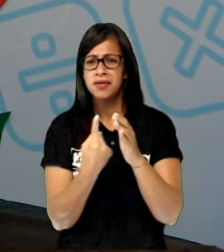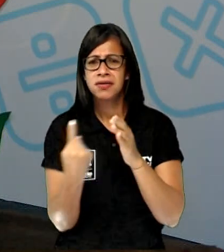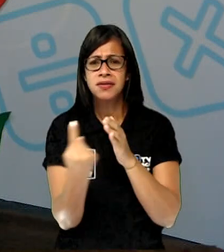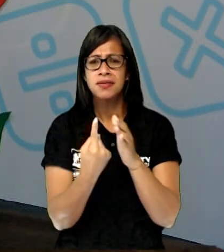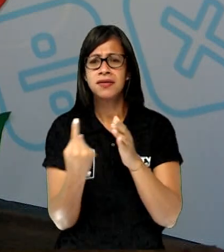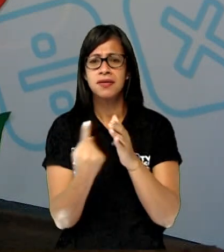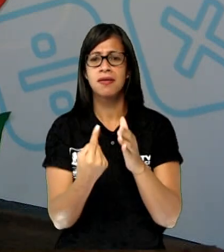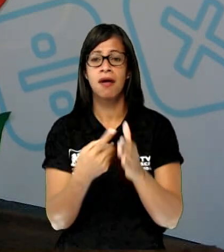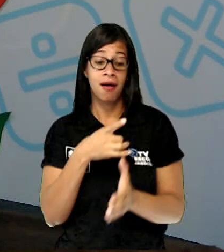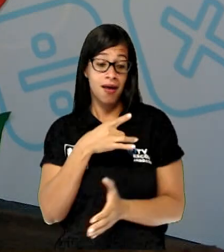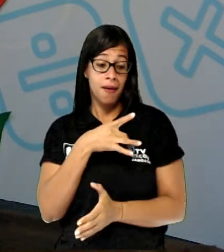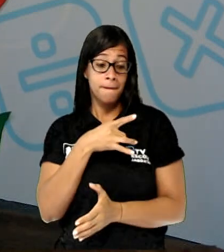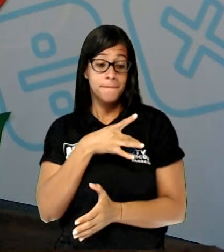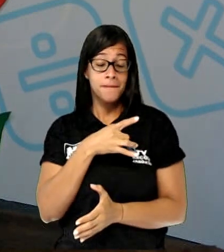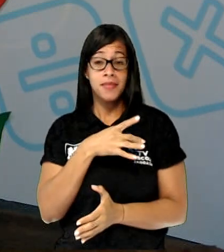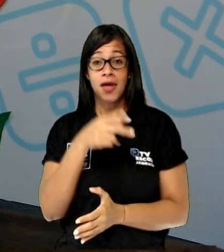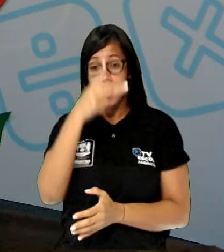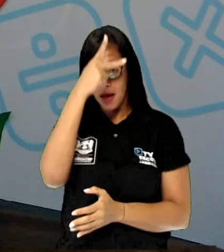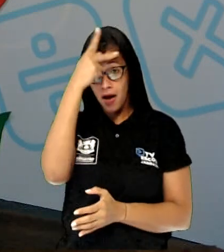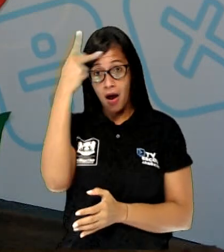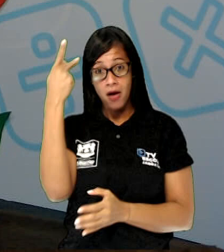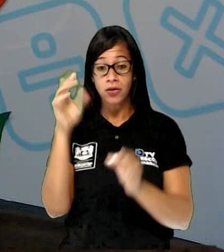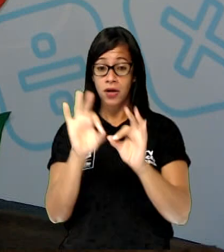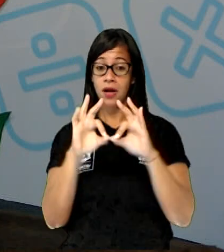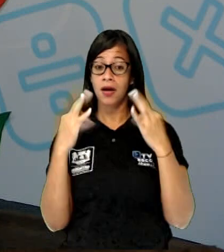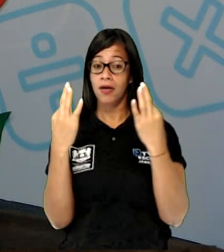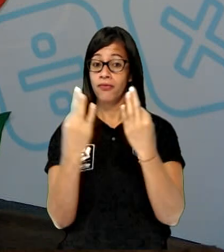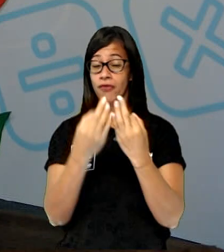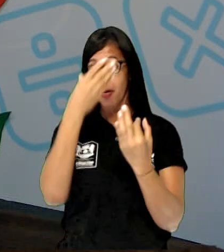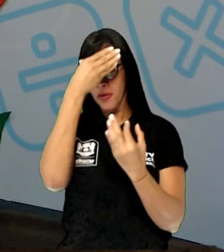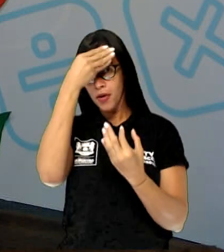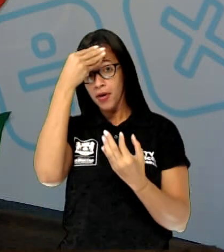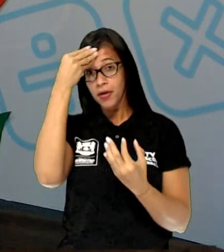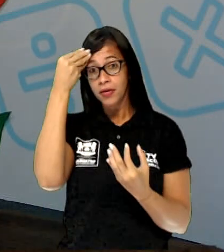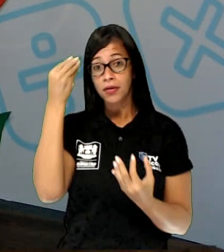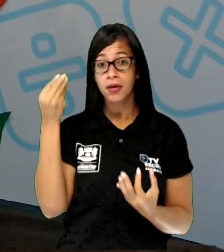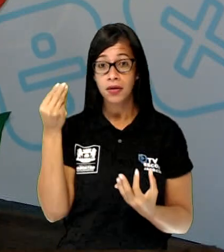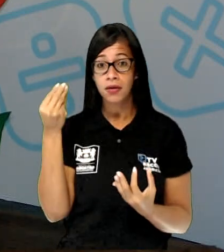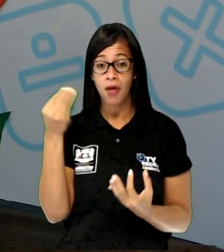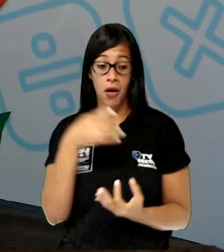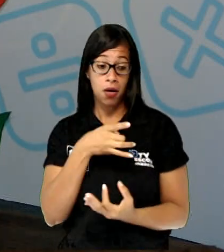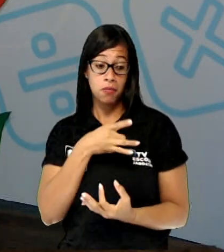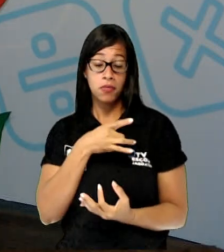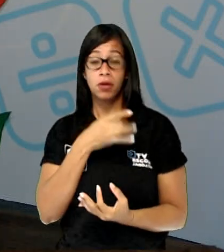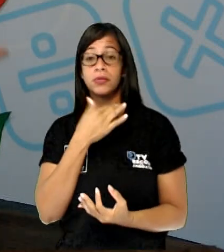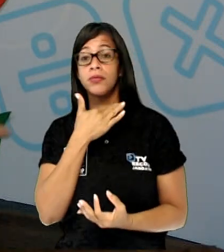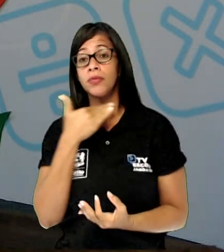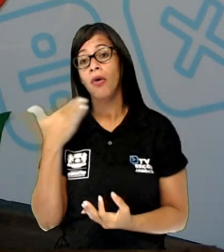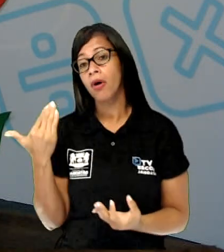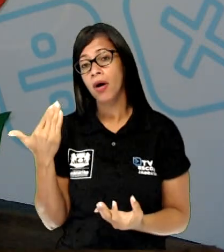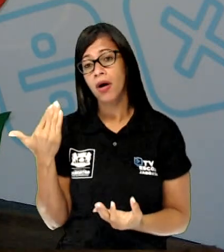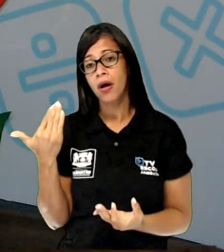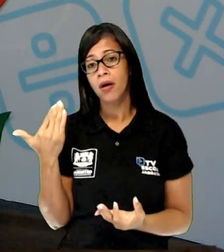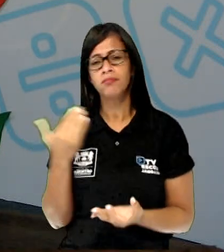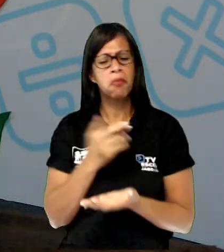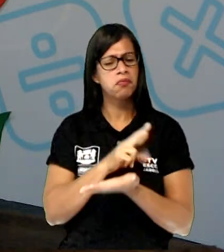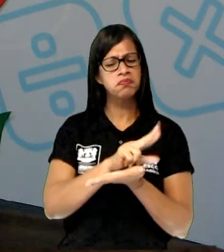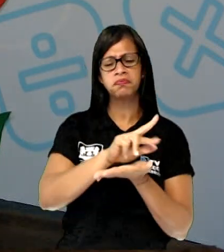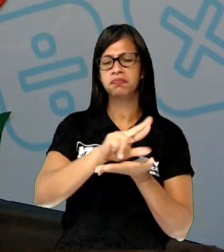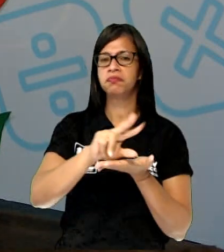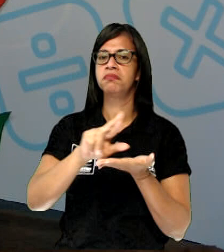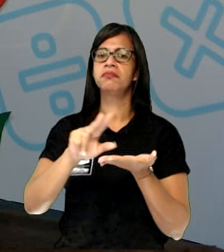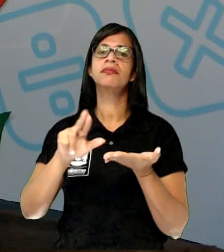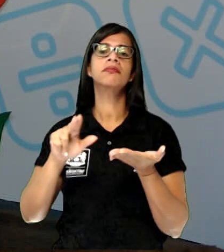o nosso familiar nos esqueça em algum lugar, medo da morte, enfim, várias situações que nos